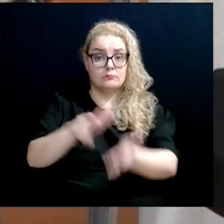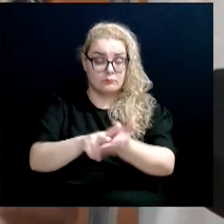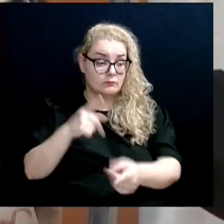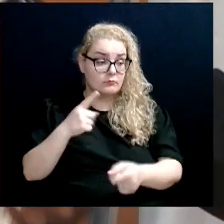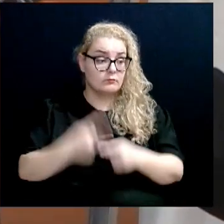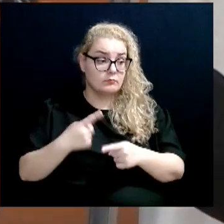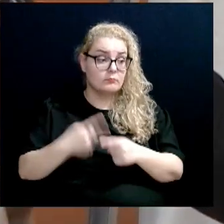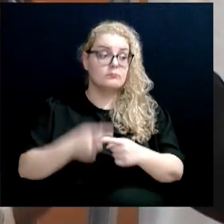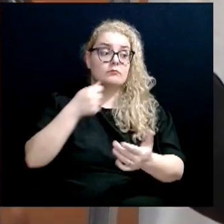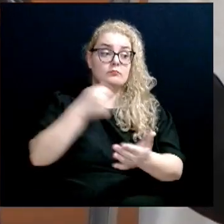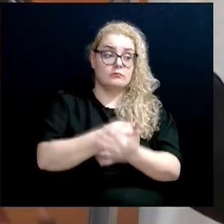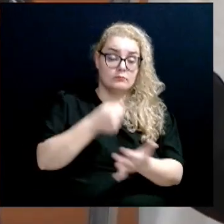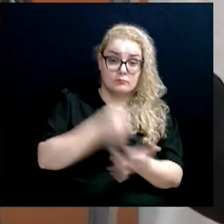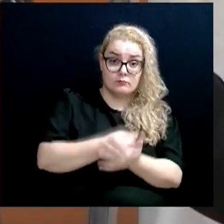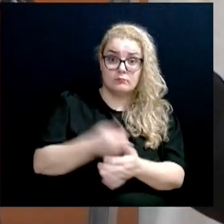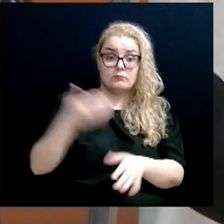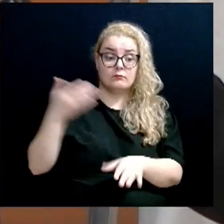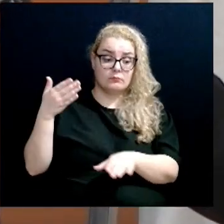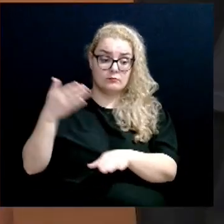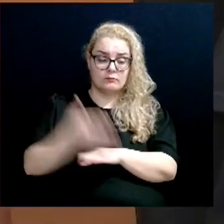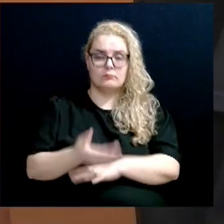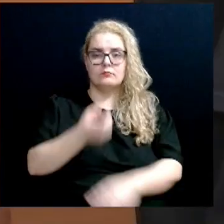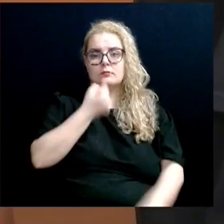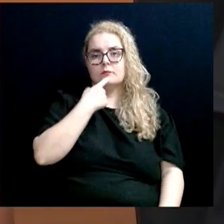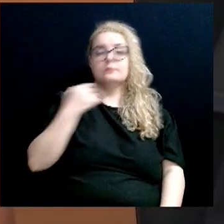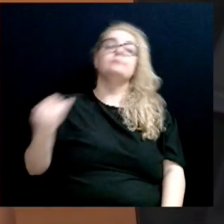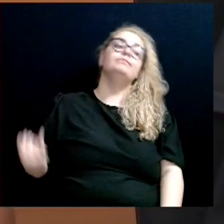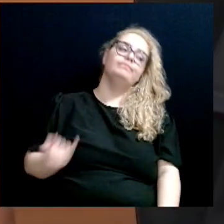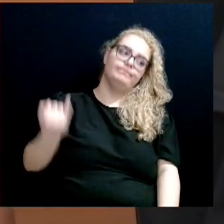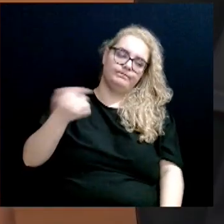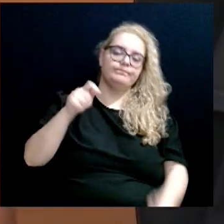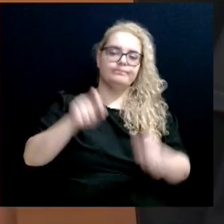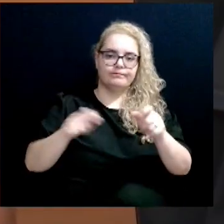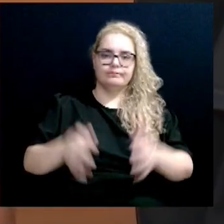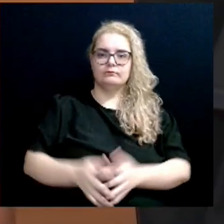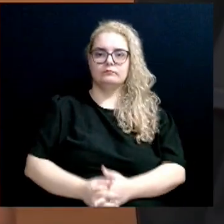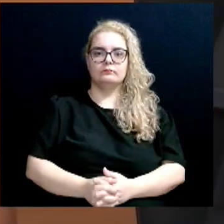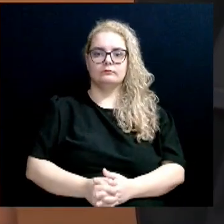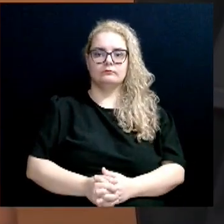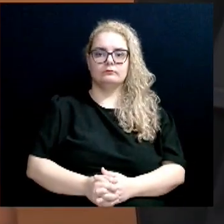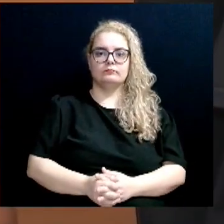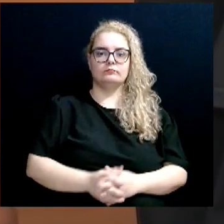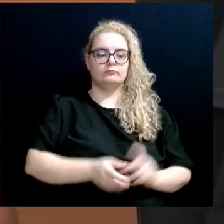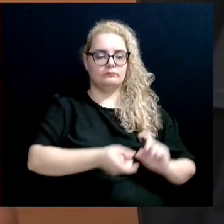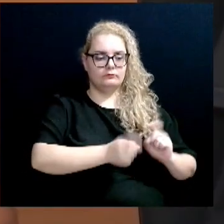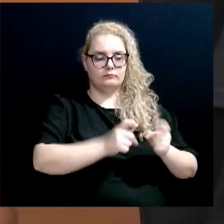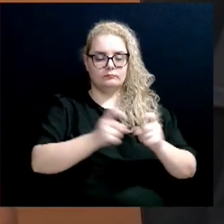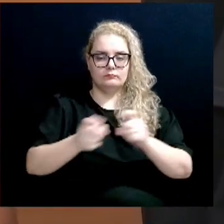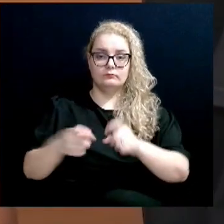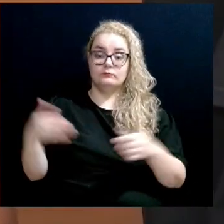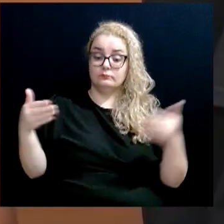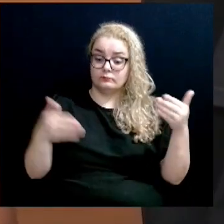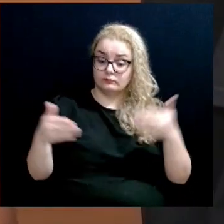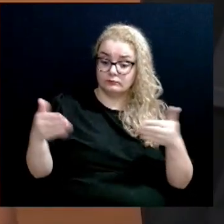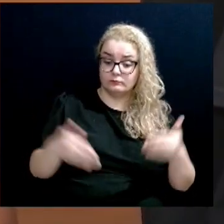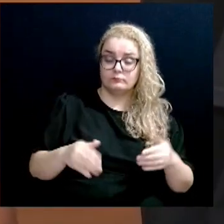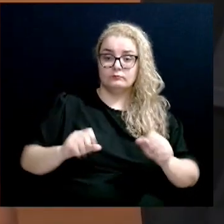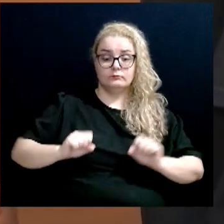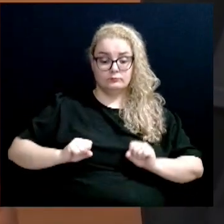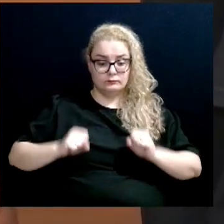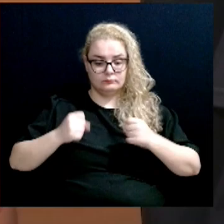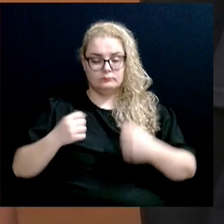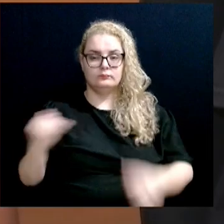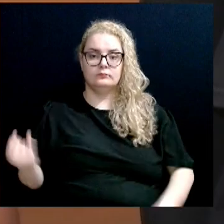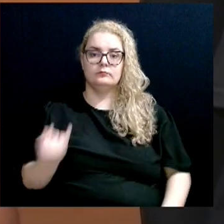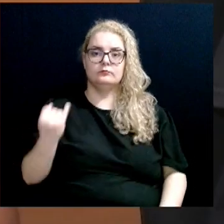do acesso ao medicamento tão importante para as pessoas. Durante a reunião, os participantes defenderam a importância das associações